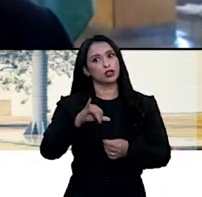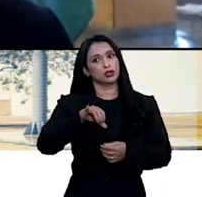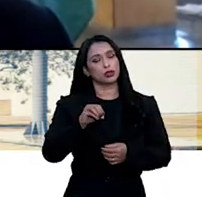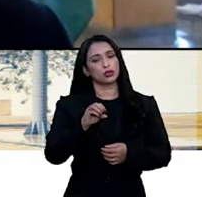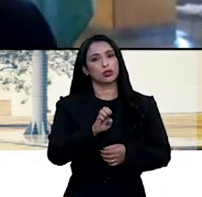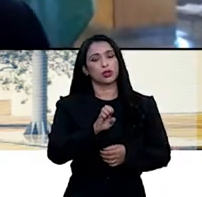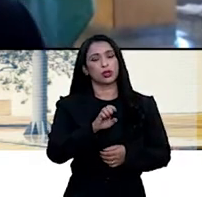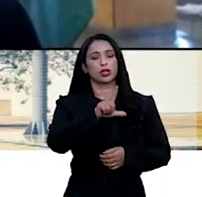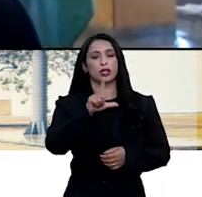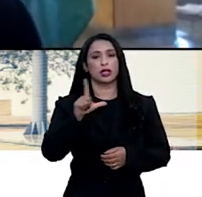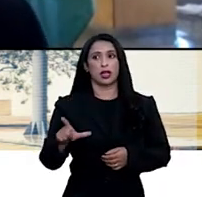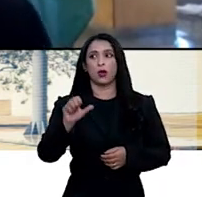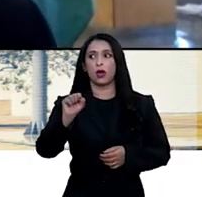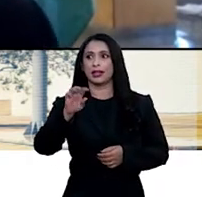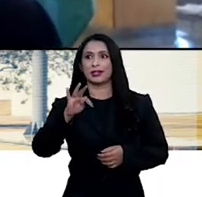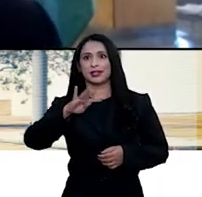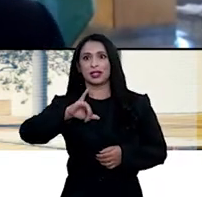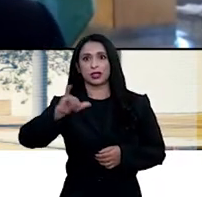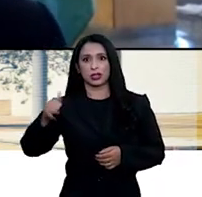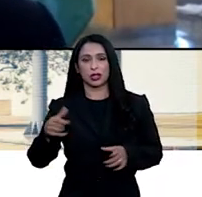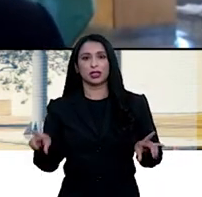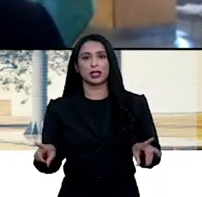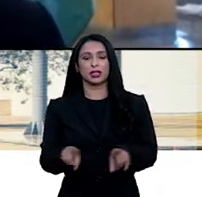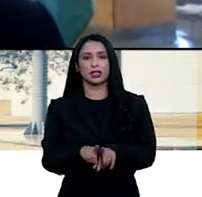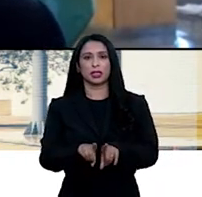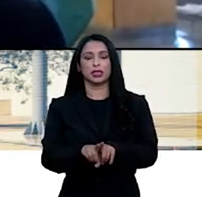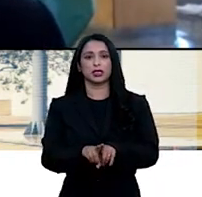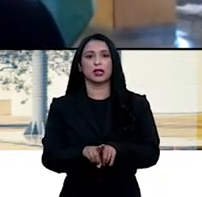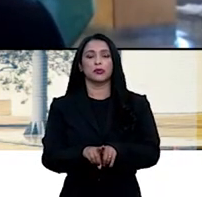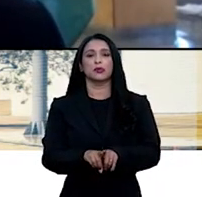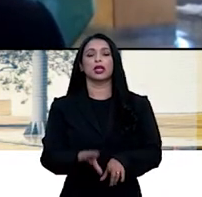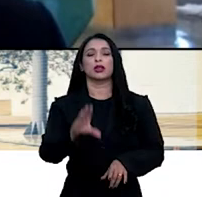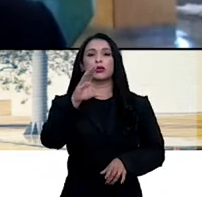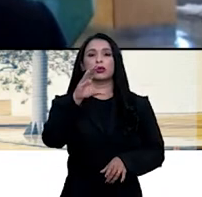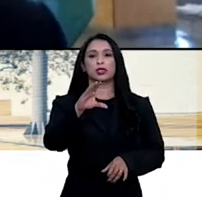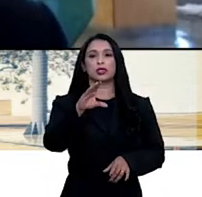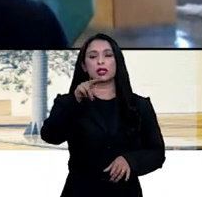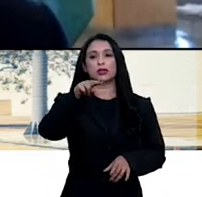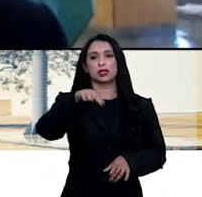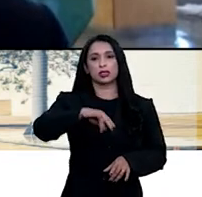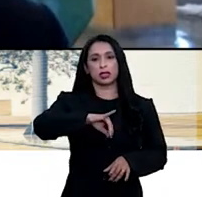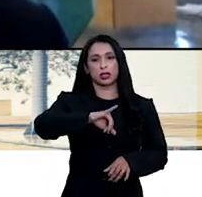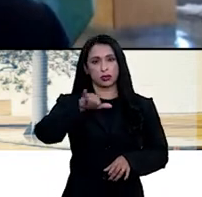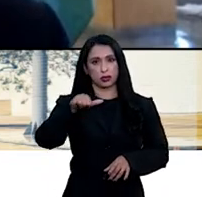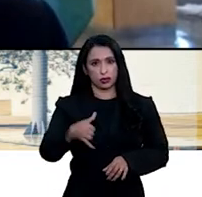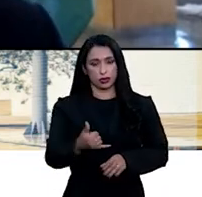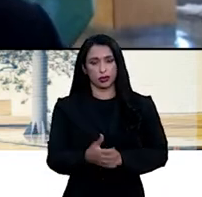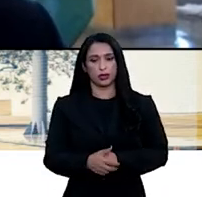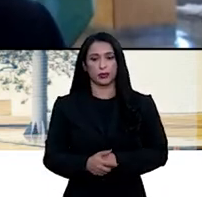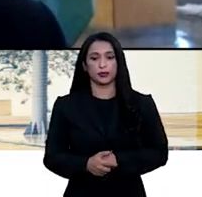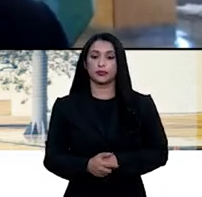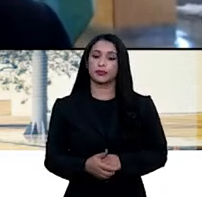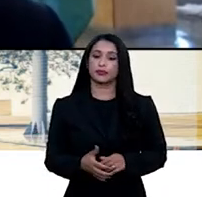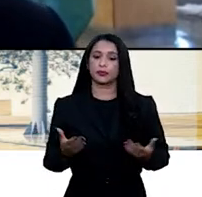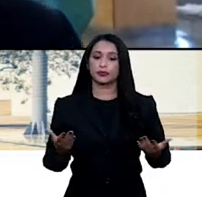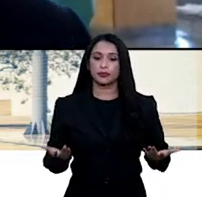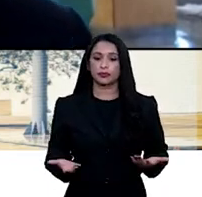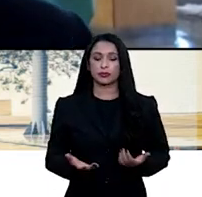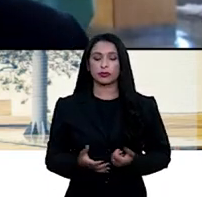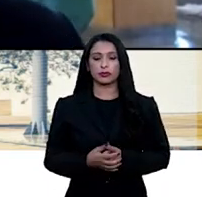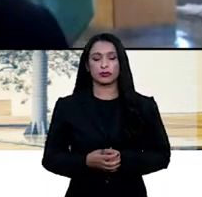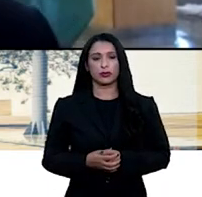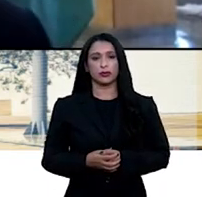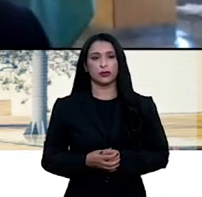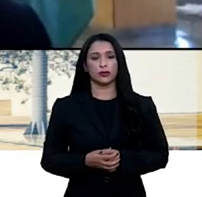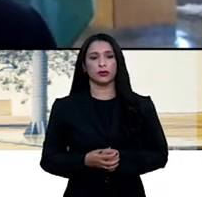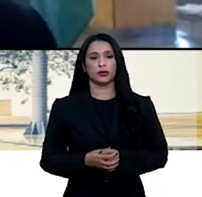tenhamos migrar para um trabalho remoto da noite para o dia inesperadamente ainda